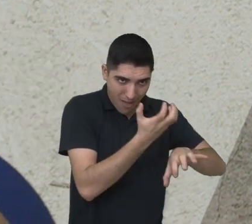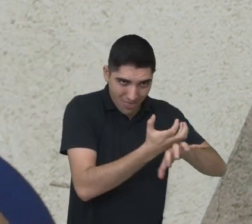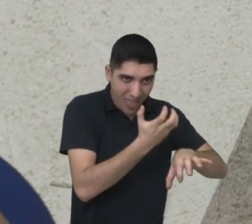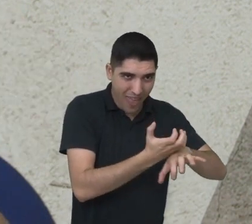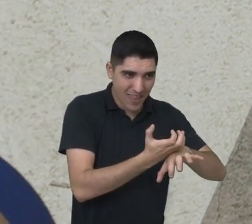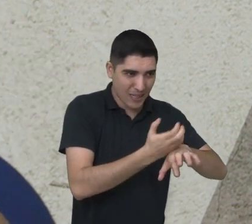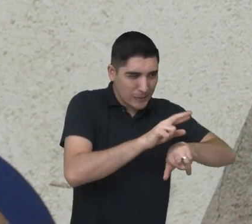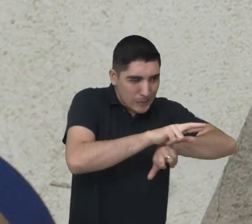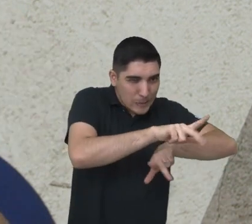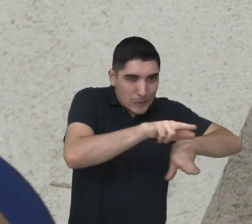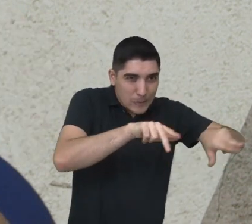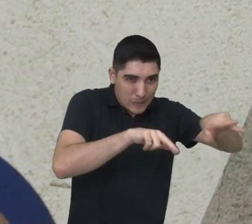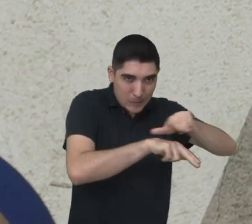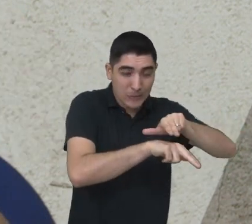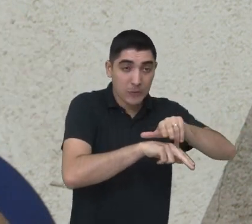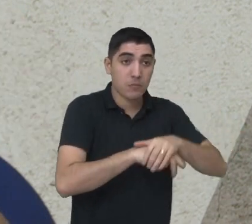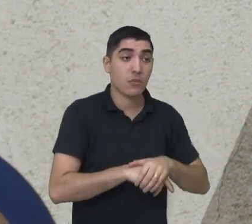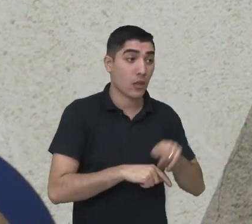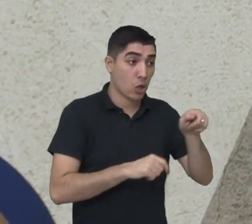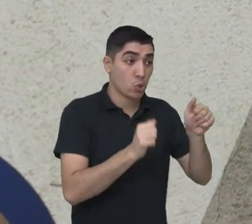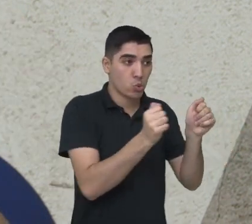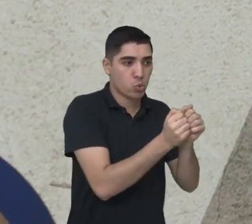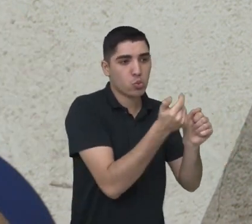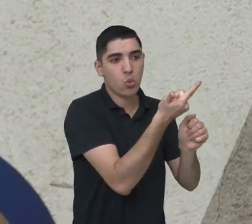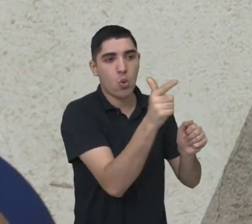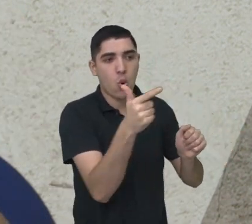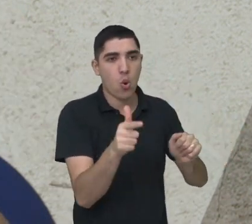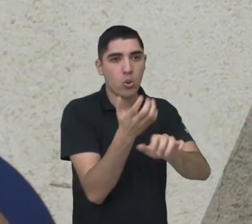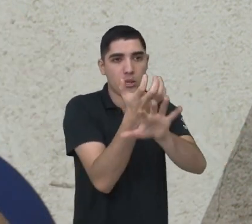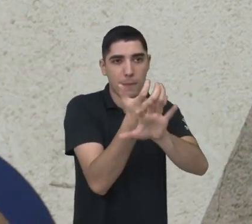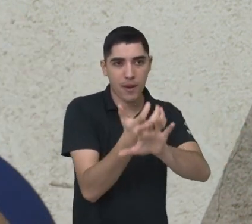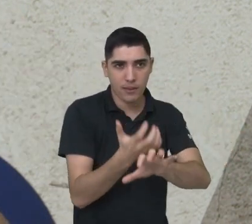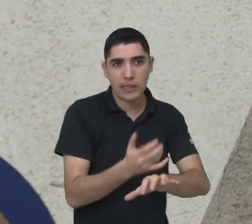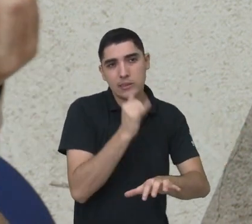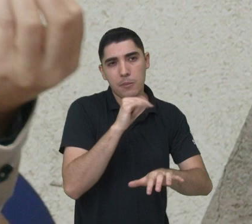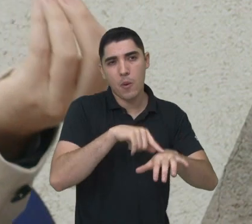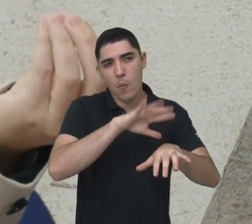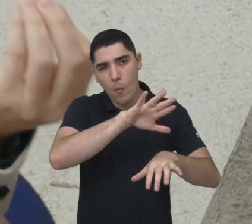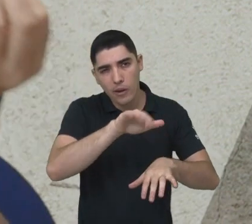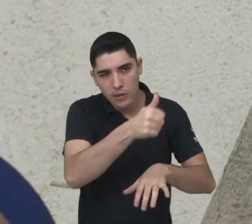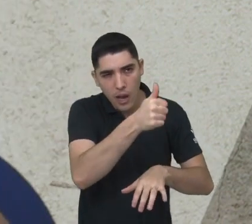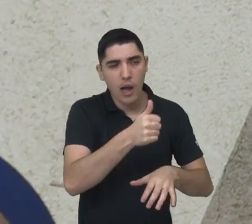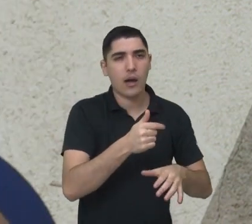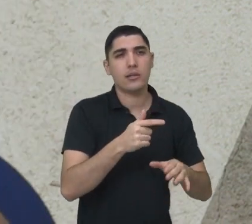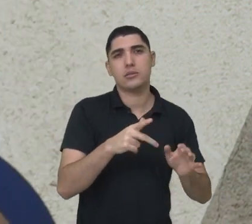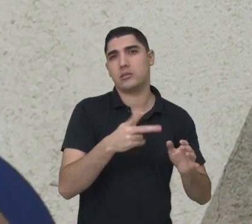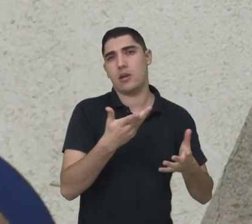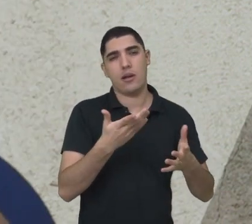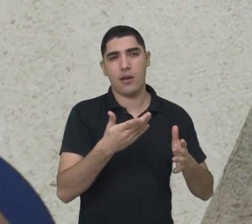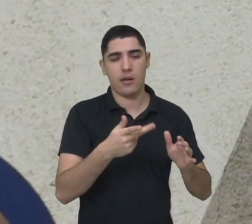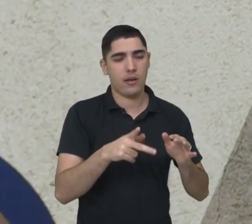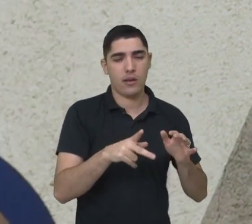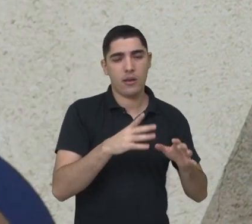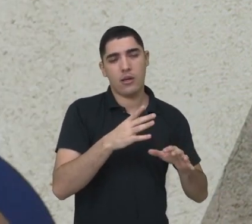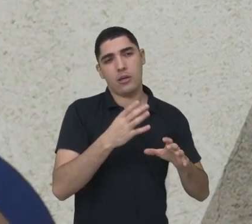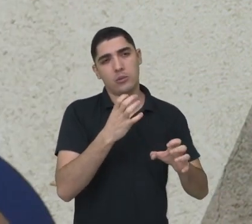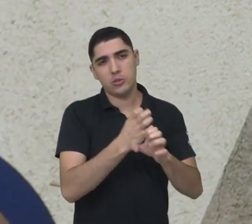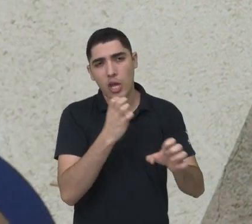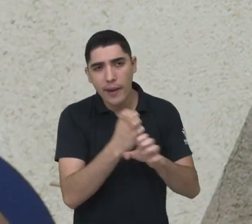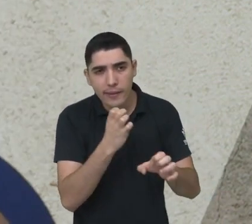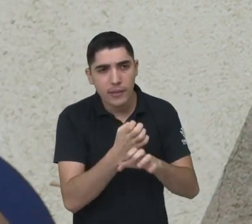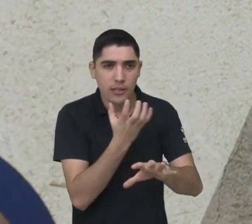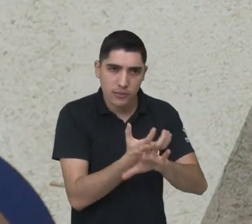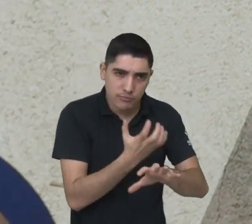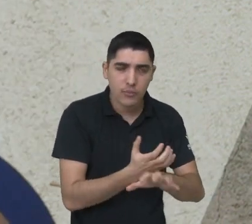projeto multidisciplinar, junto com as outras disciplinas voltadas à qualidade, à própria introdução à engenharia,